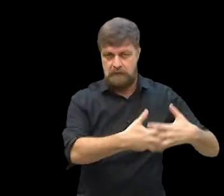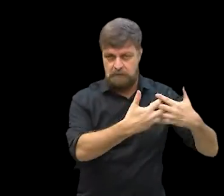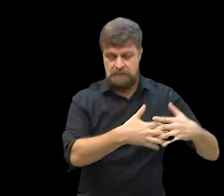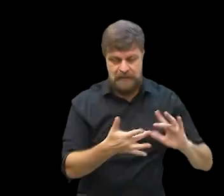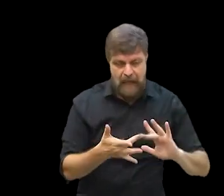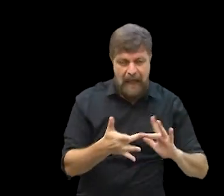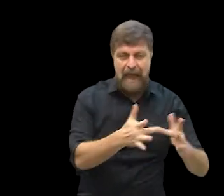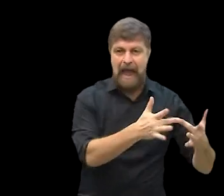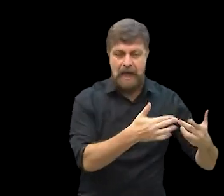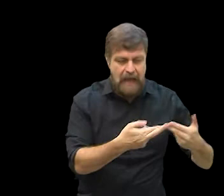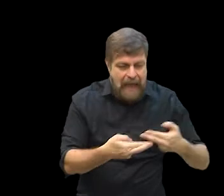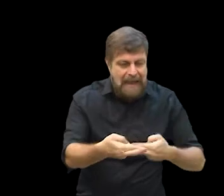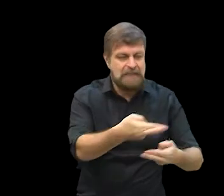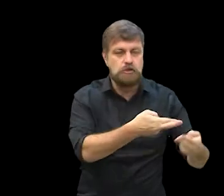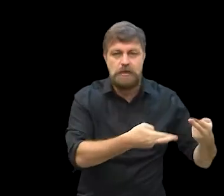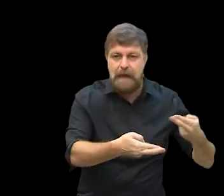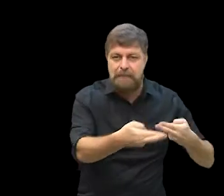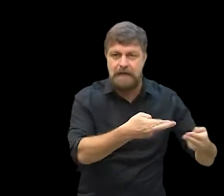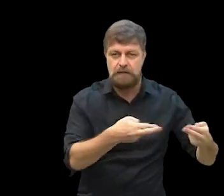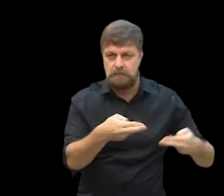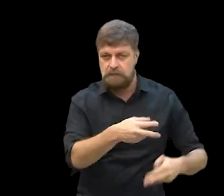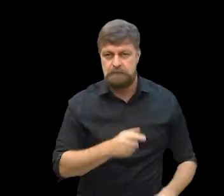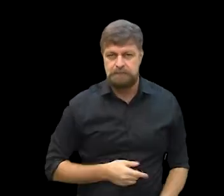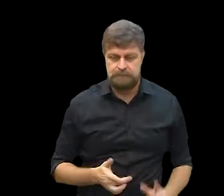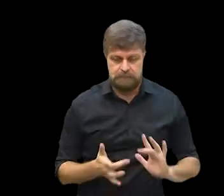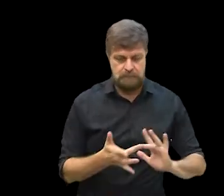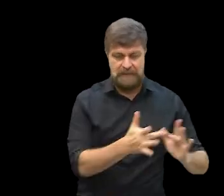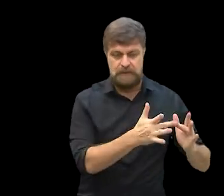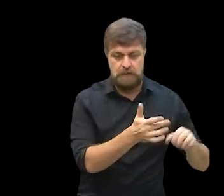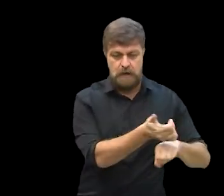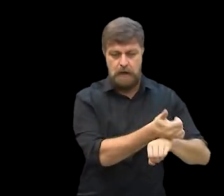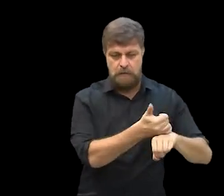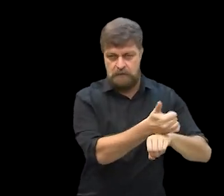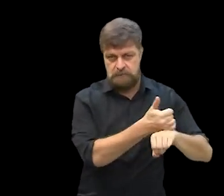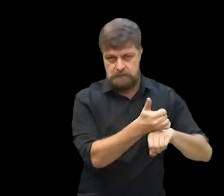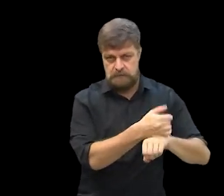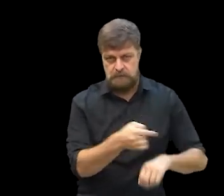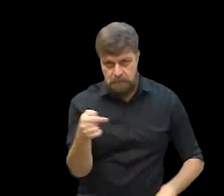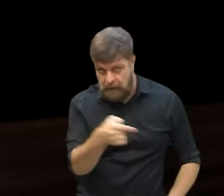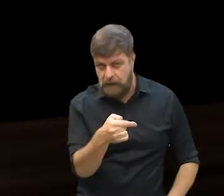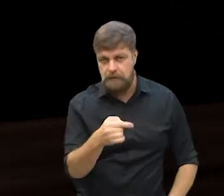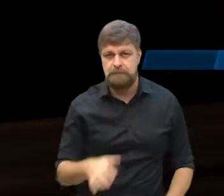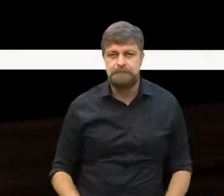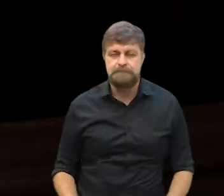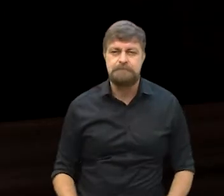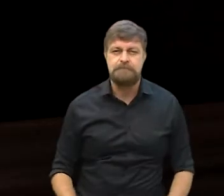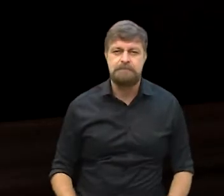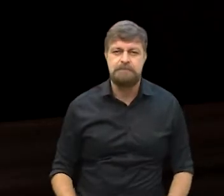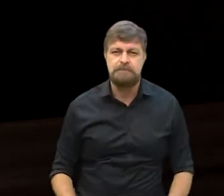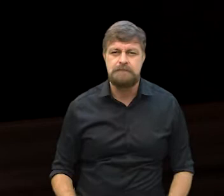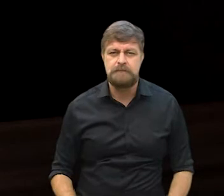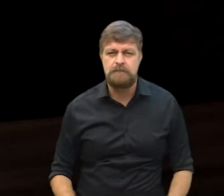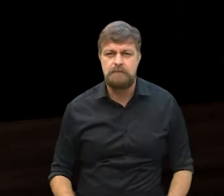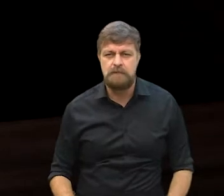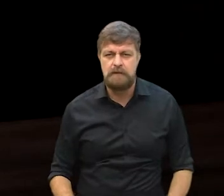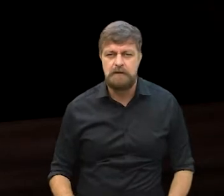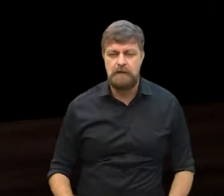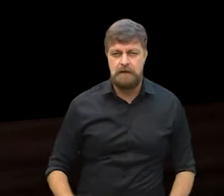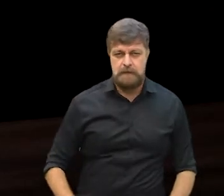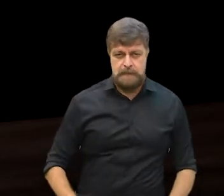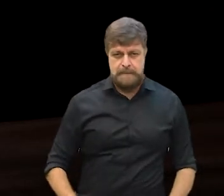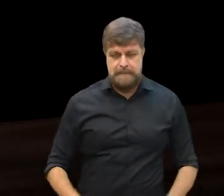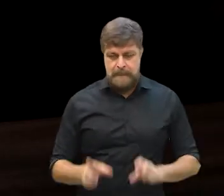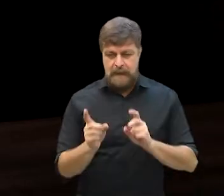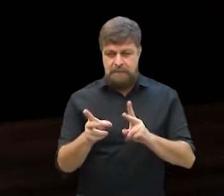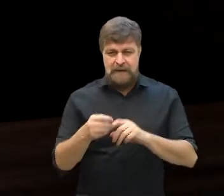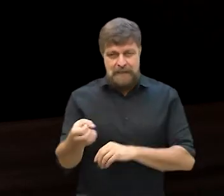uma boa rede de relacionamentos de network, né? Um network profissional, conforme a gente diz. Falando em novos